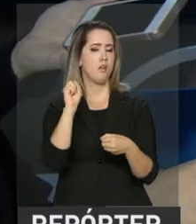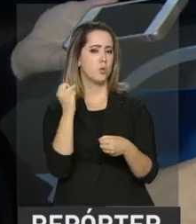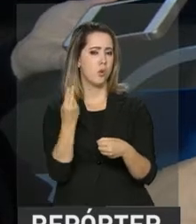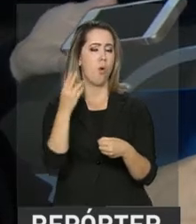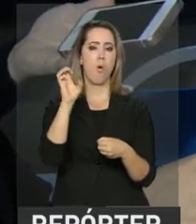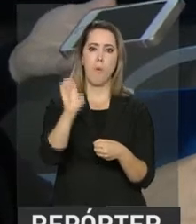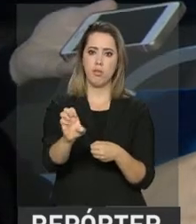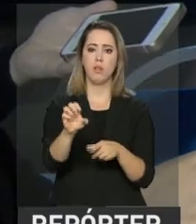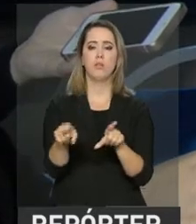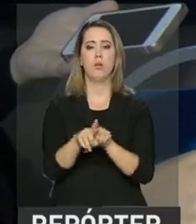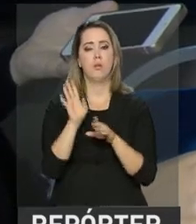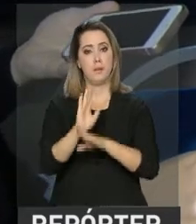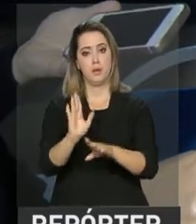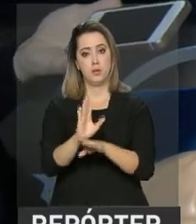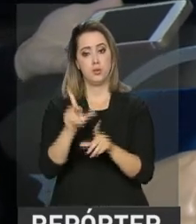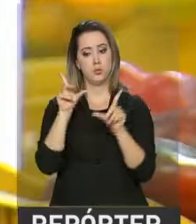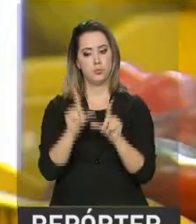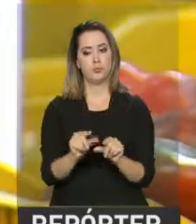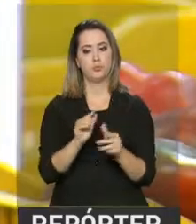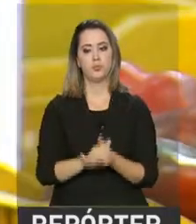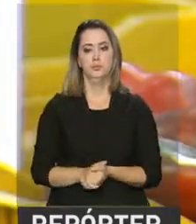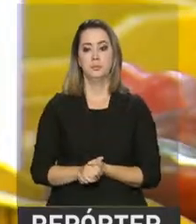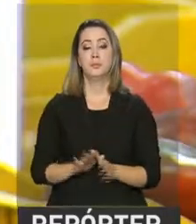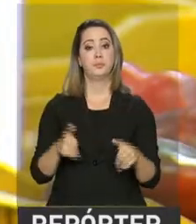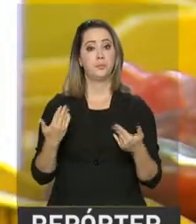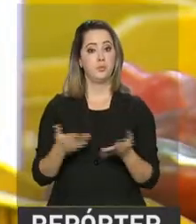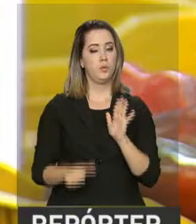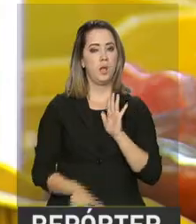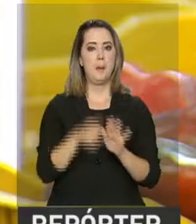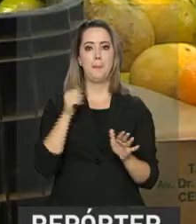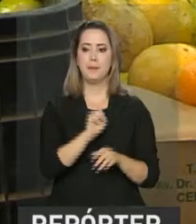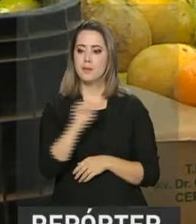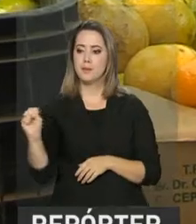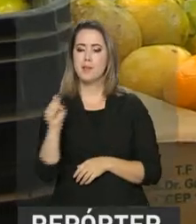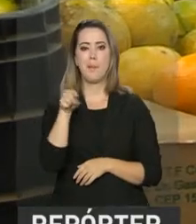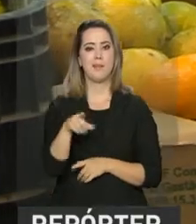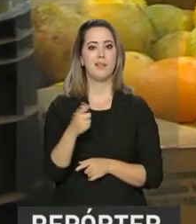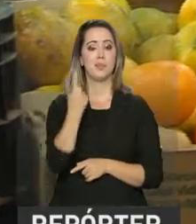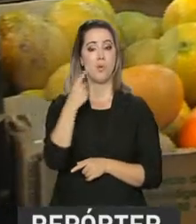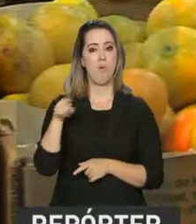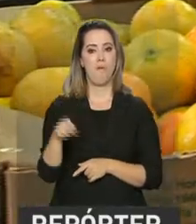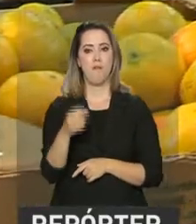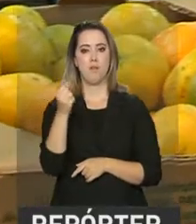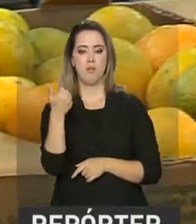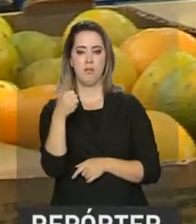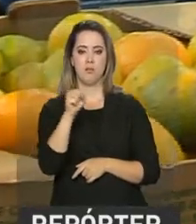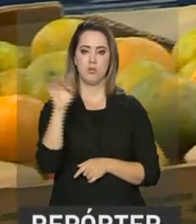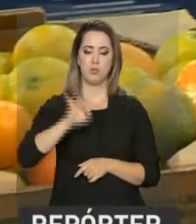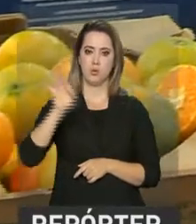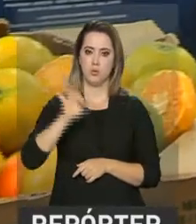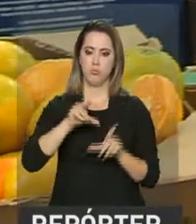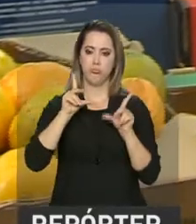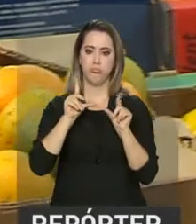contribuíram para que as despesas ficassem um pouco menor. Com isso, o primeiro semestre do ano fechou em 1,18%,